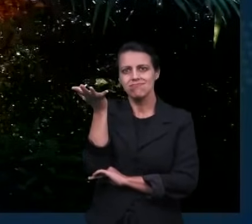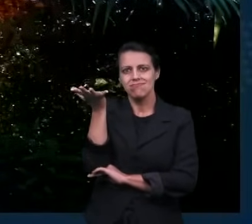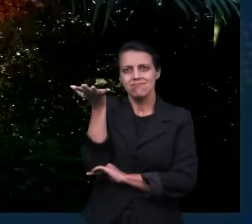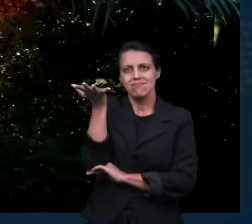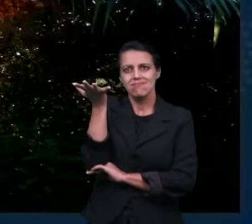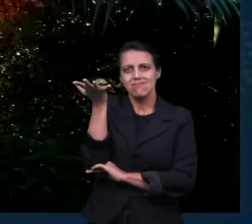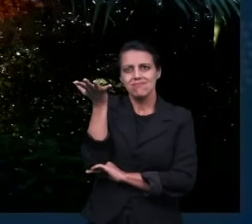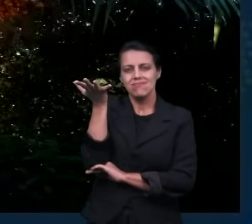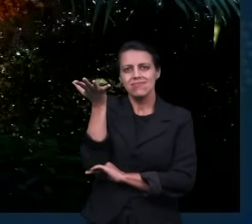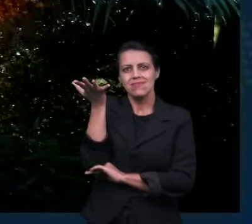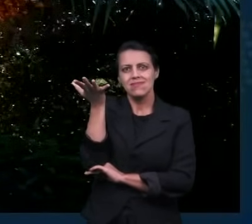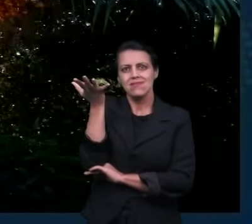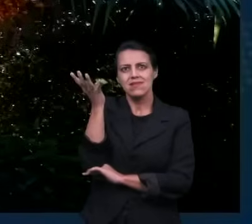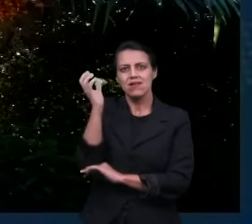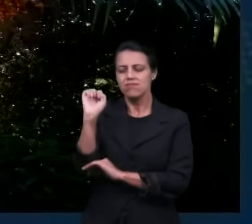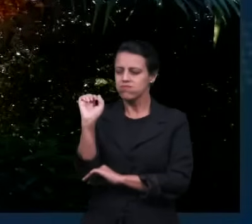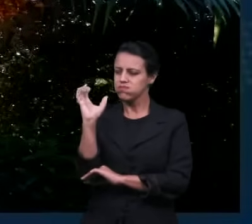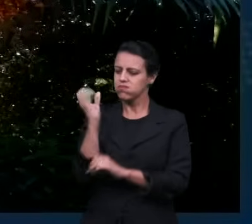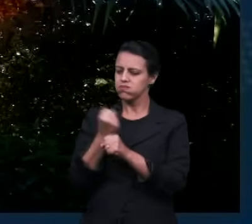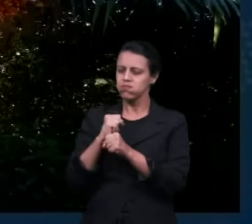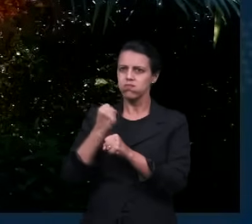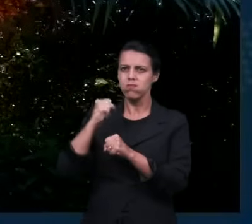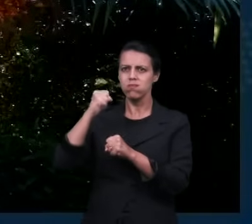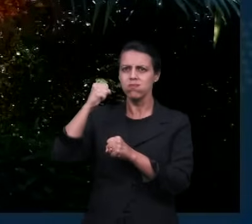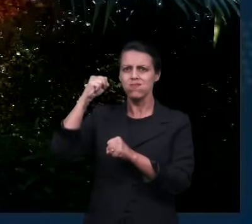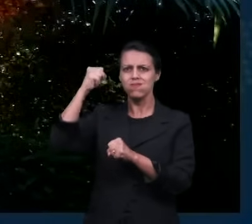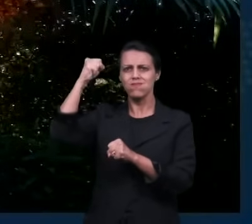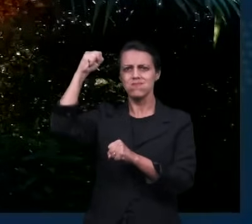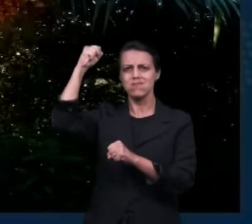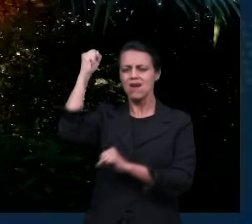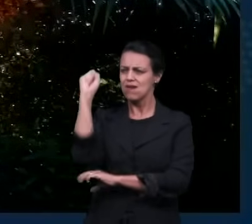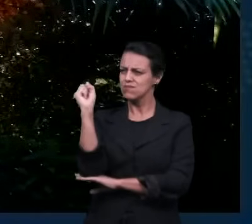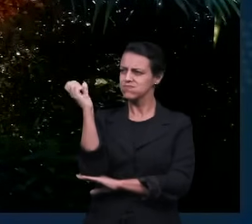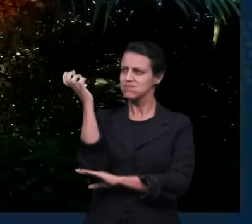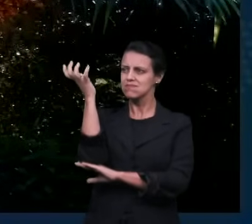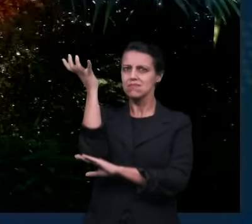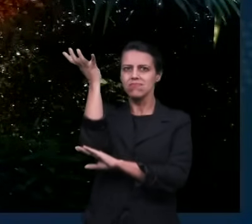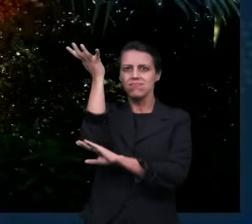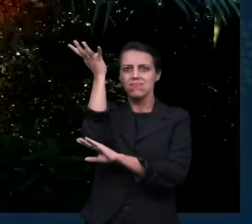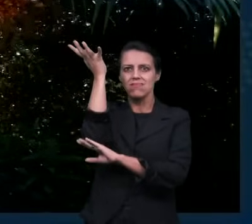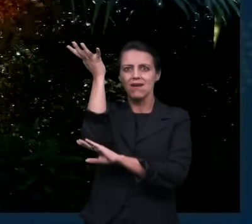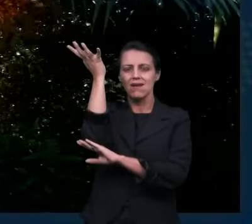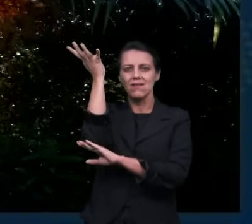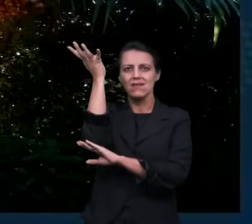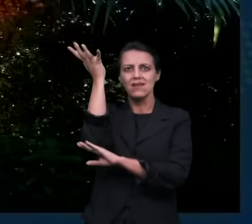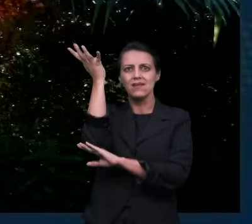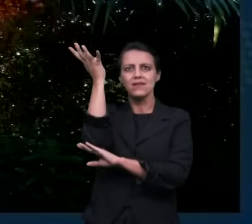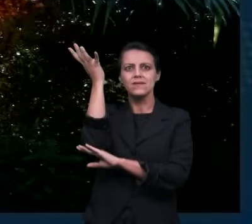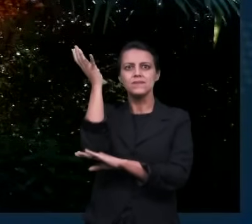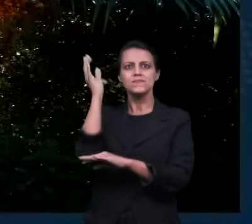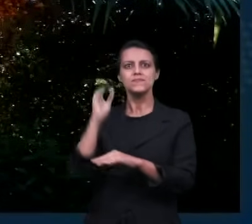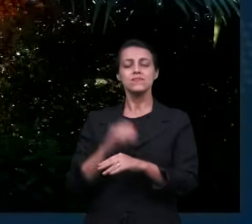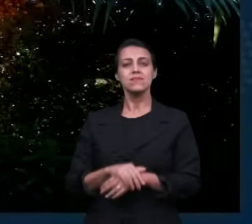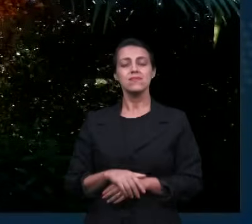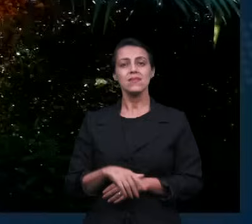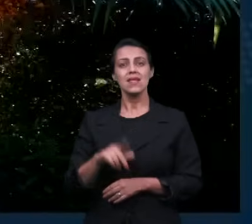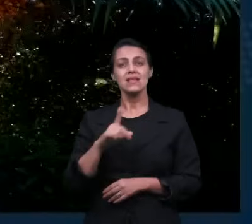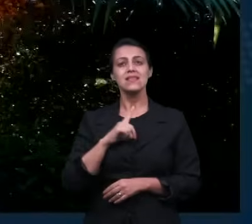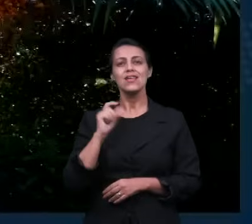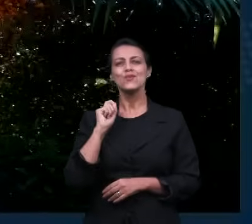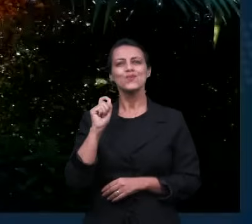cresce para cima, ela não dá galhos, E outra coisa, ela tem um